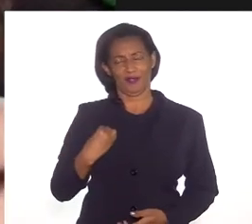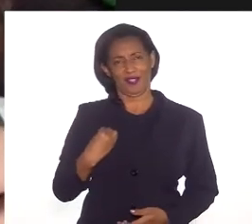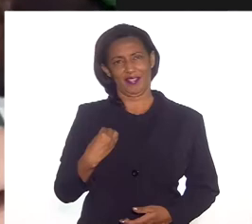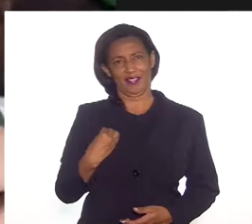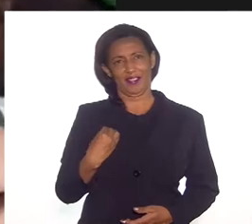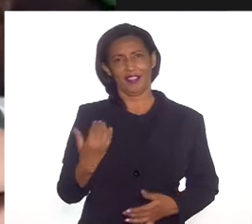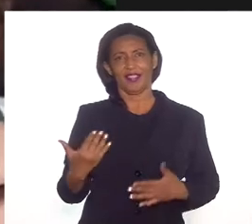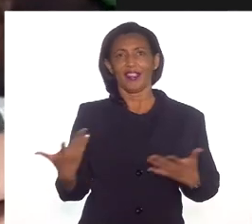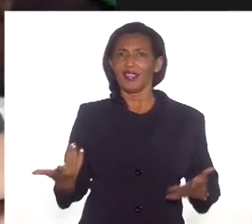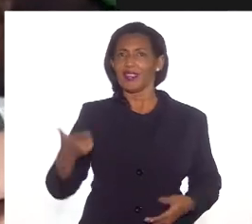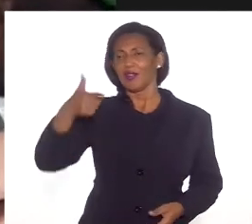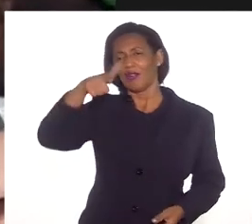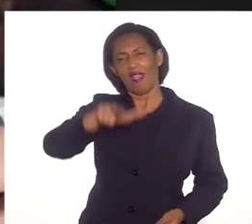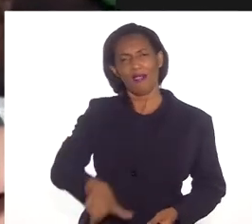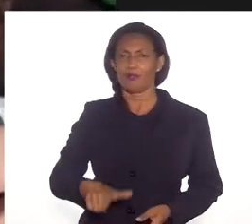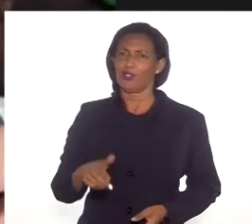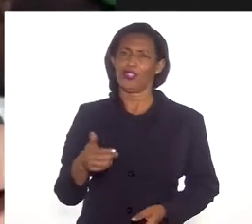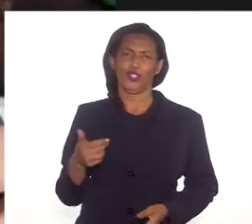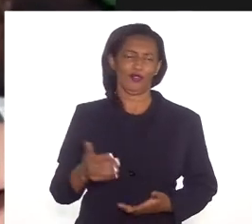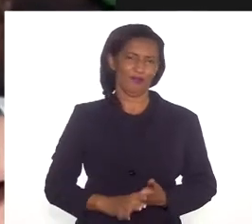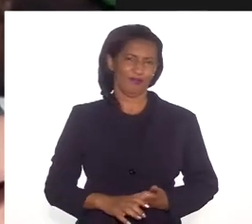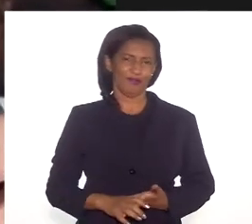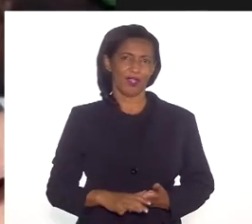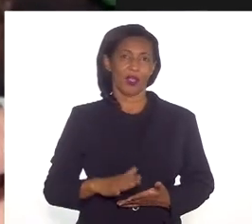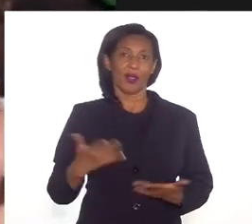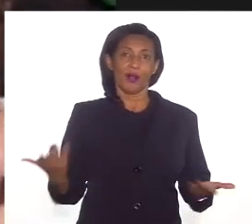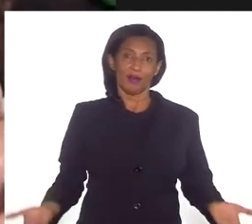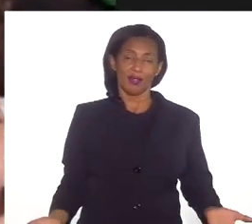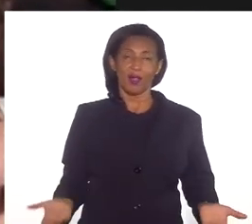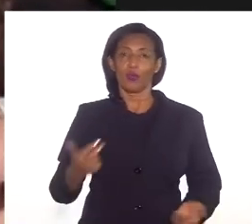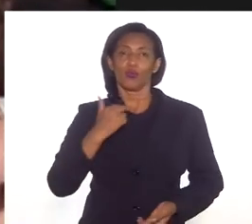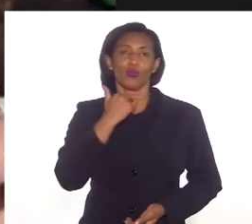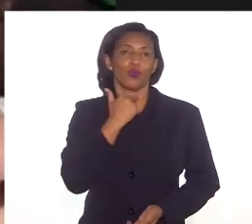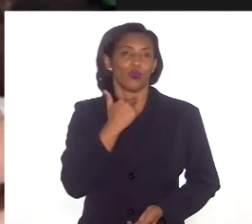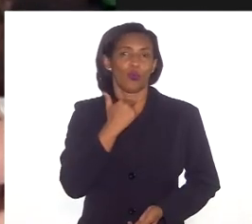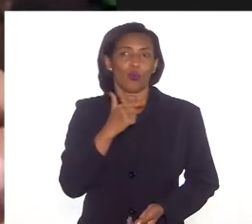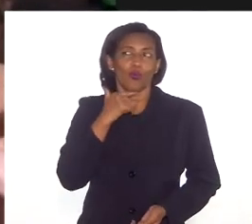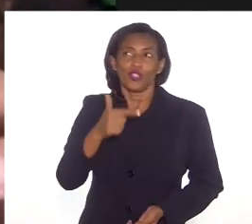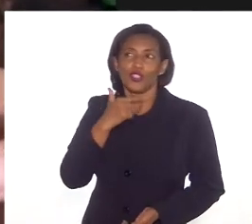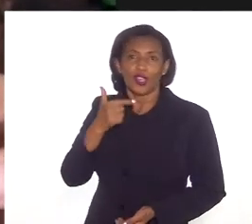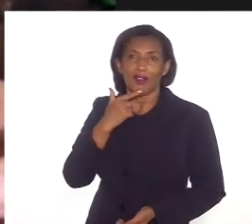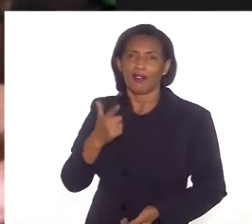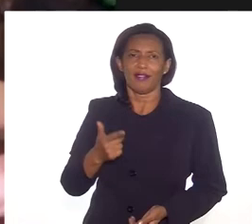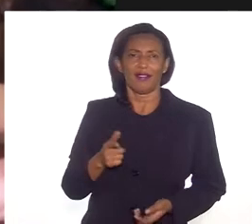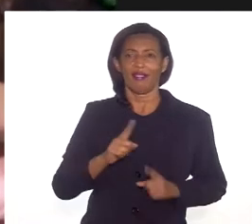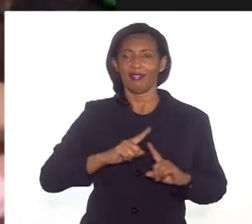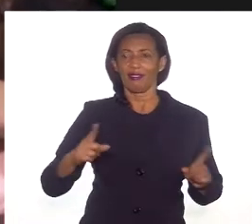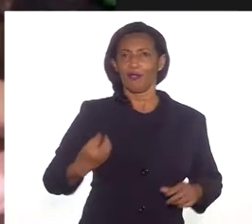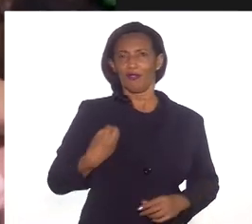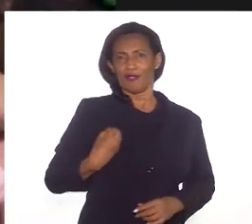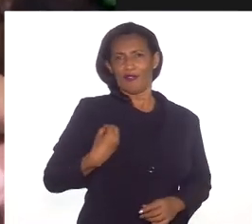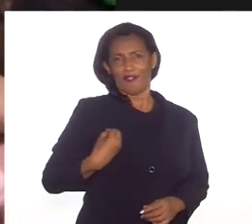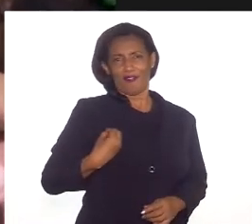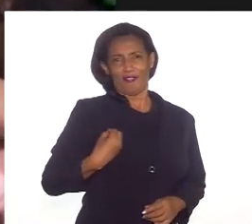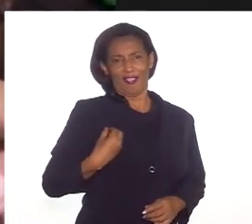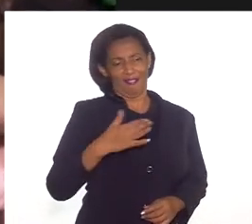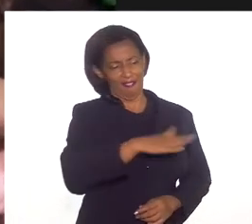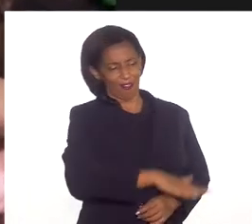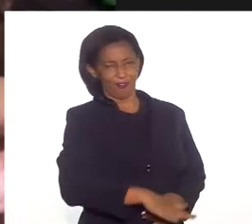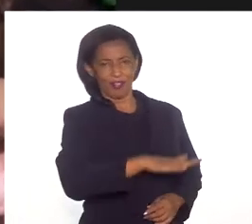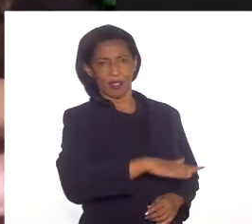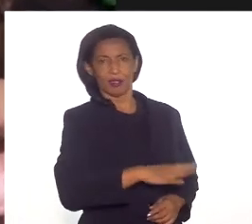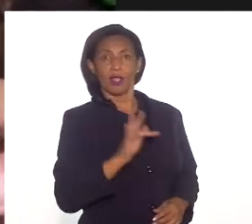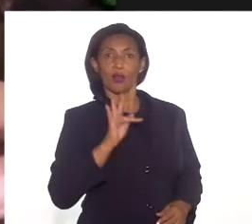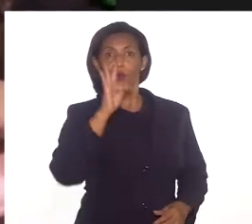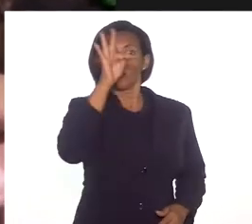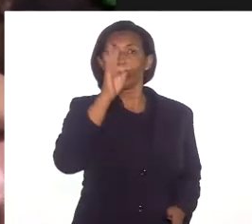da gente e que não vai se repetir nunca mais. Portanto, não adianta não viver a infância, porque ela vai fazer